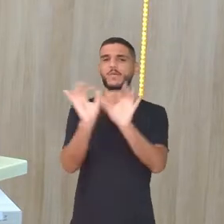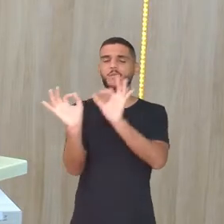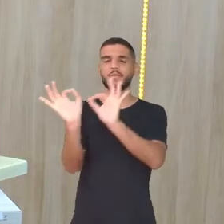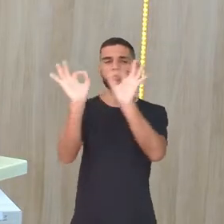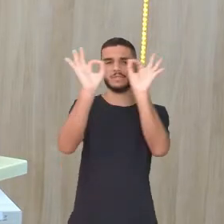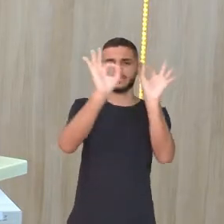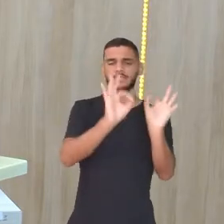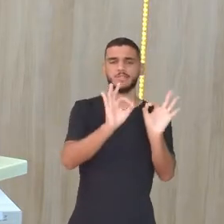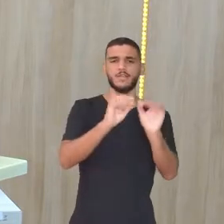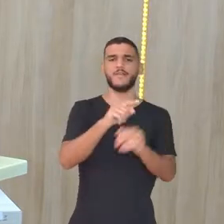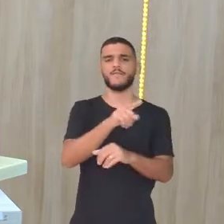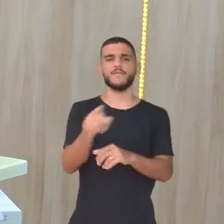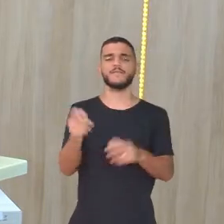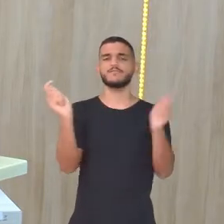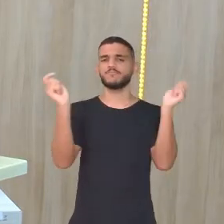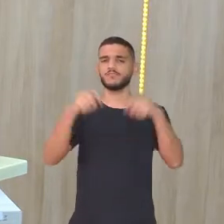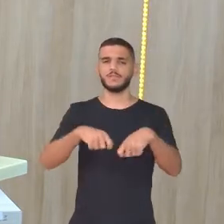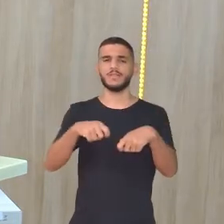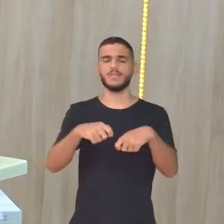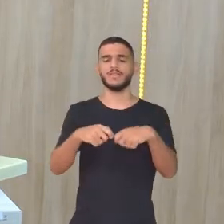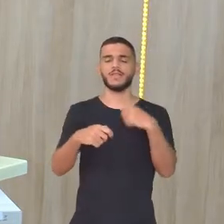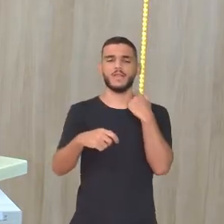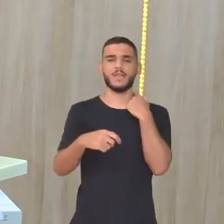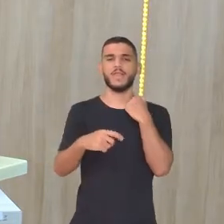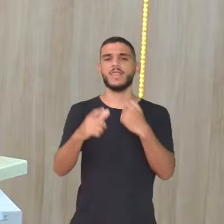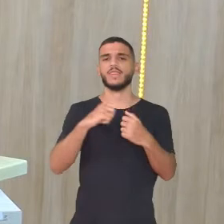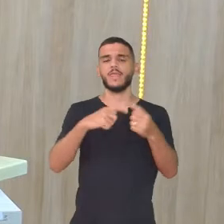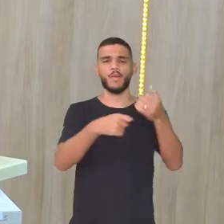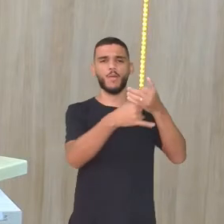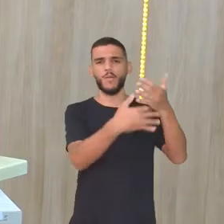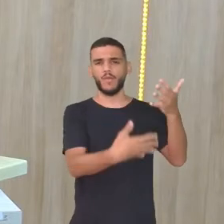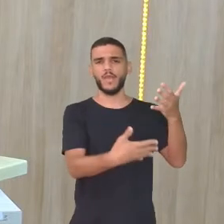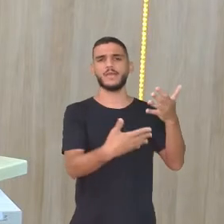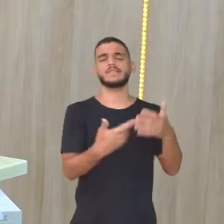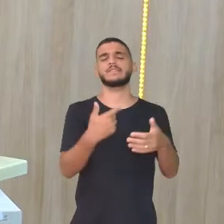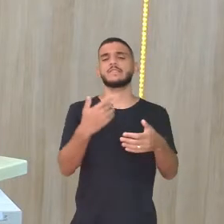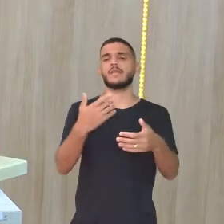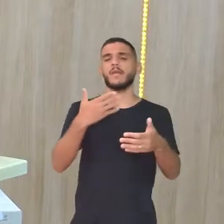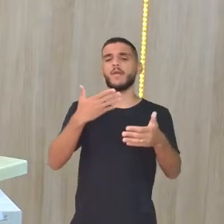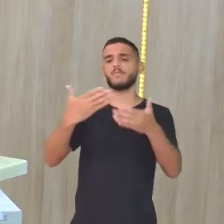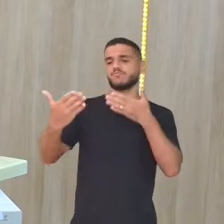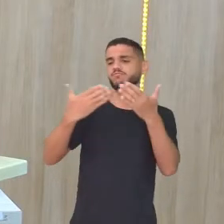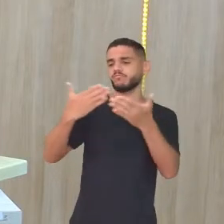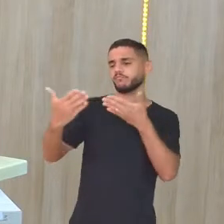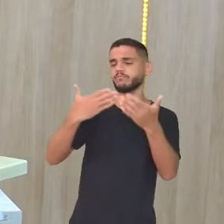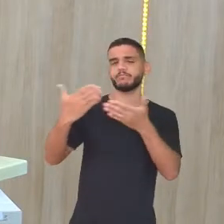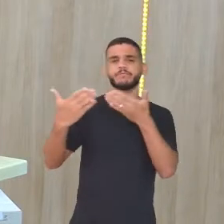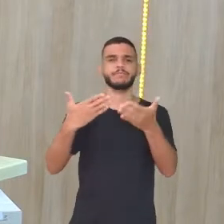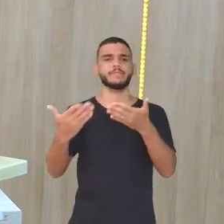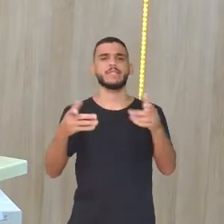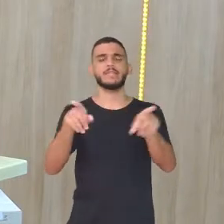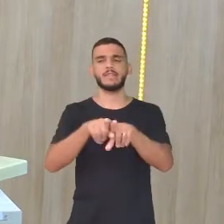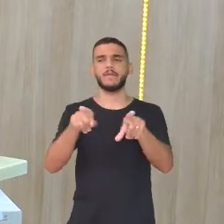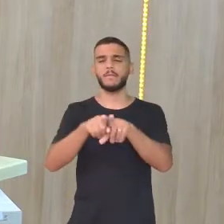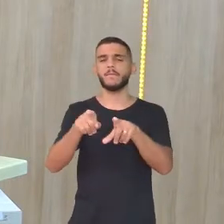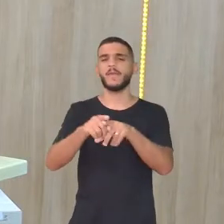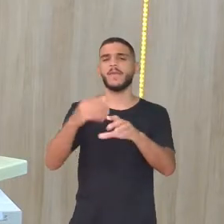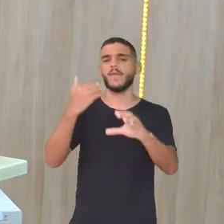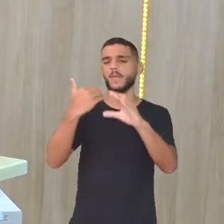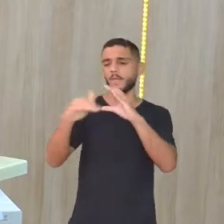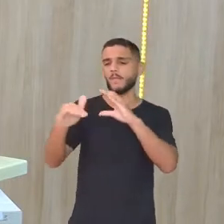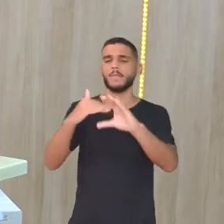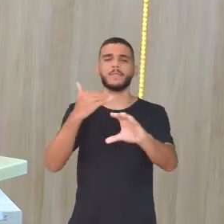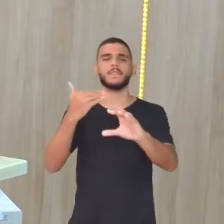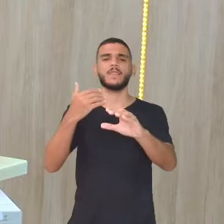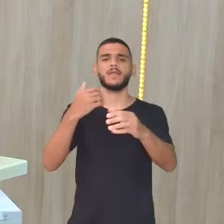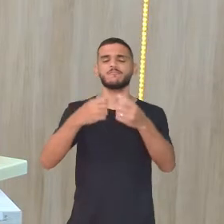YouTube vocês vão poder também, tem lá um chat e vocês vão poder conversar com a gente, deixar, né, algumas mensagens, fazer